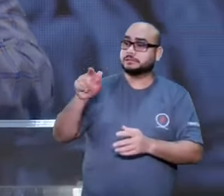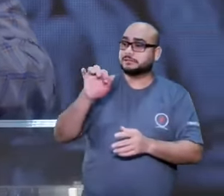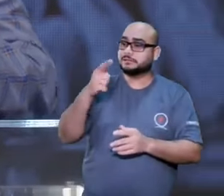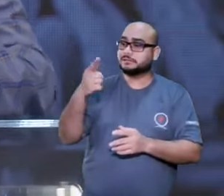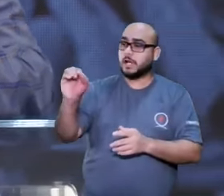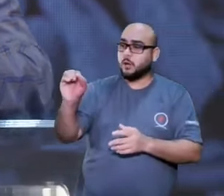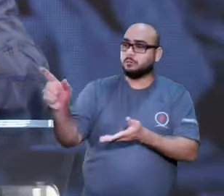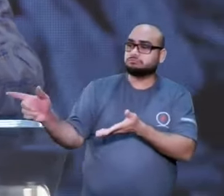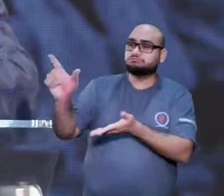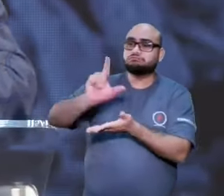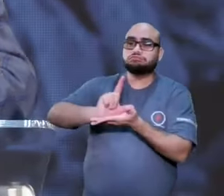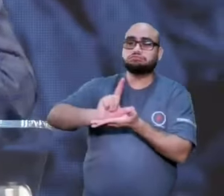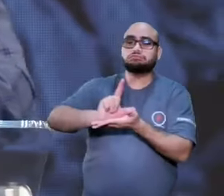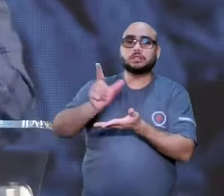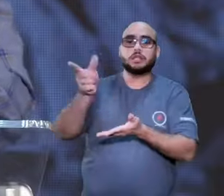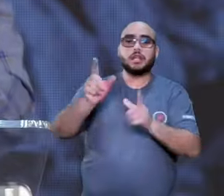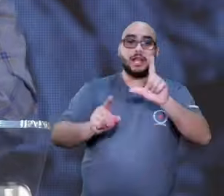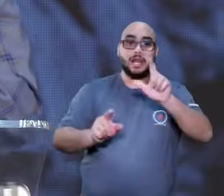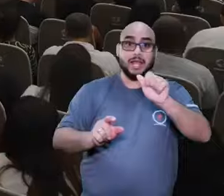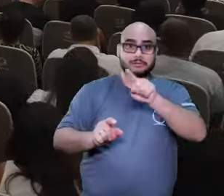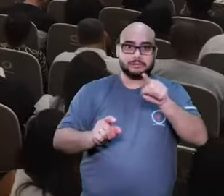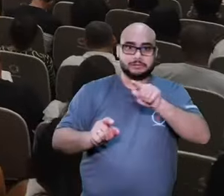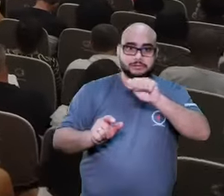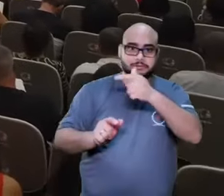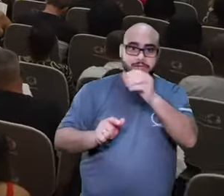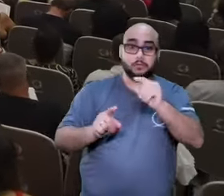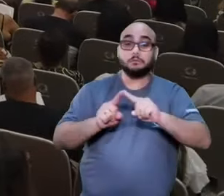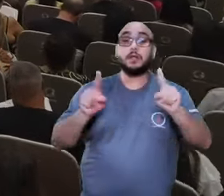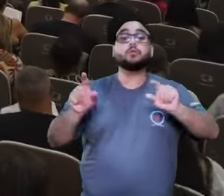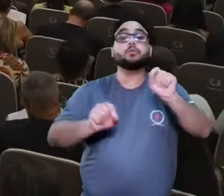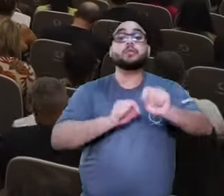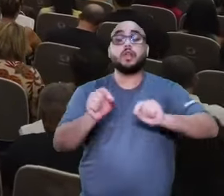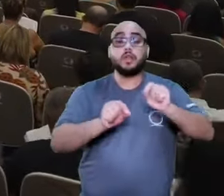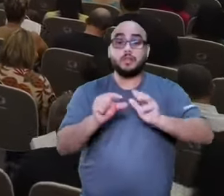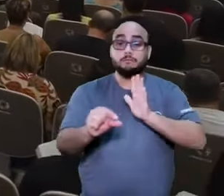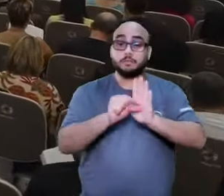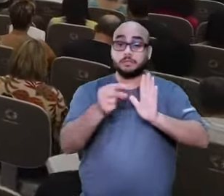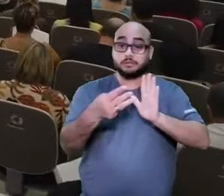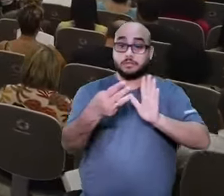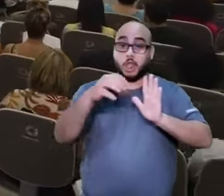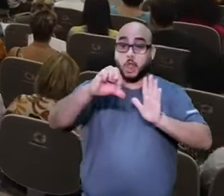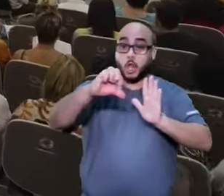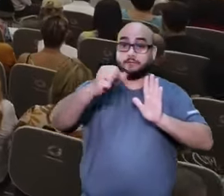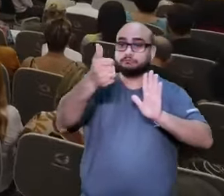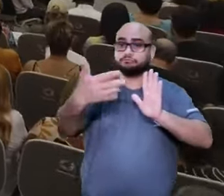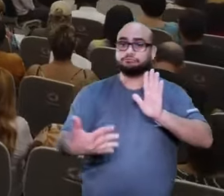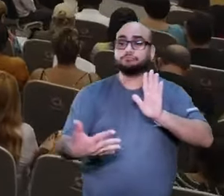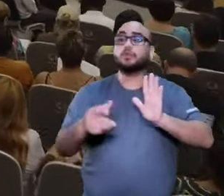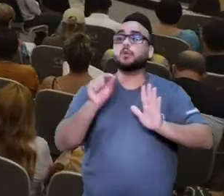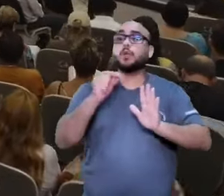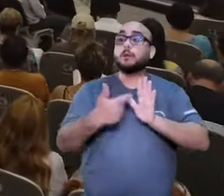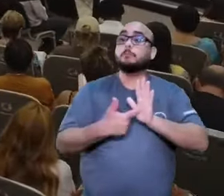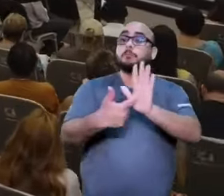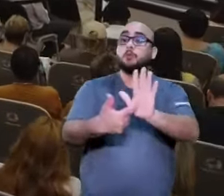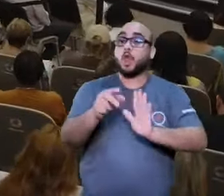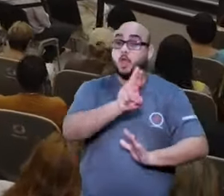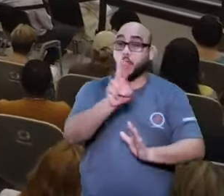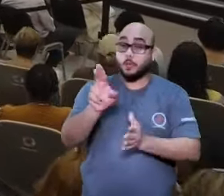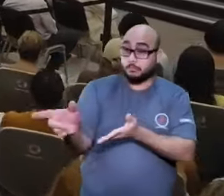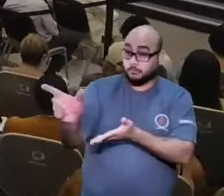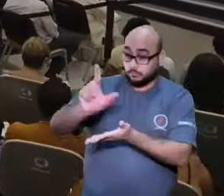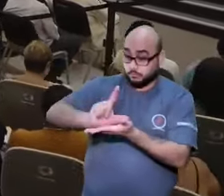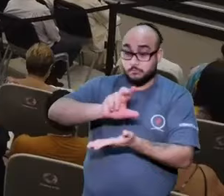irmã de Lázaro irmão de Lázaro só que quando chega no 39 não é citado o nome de Lázaro